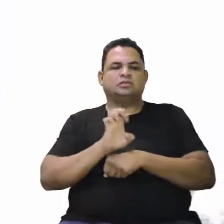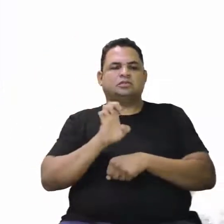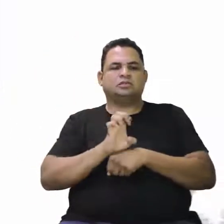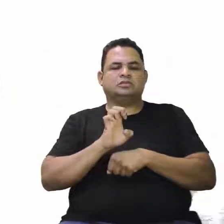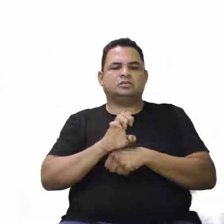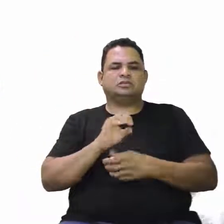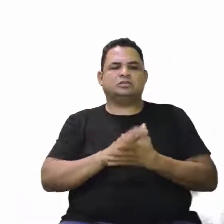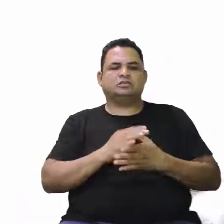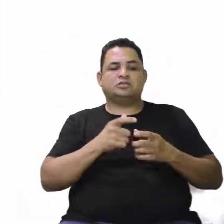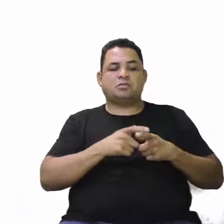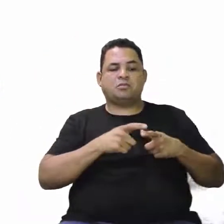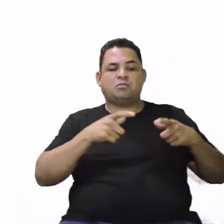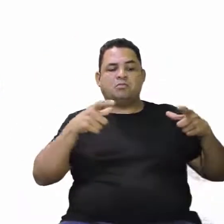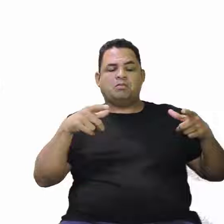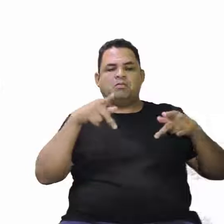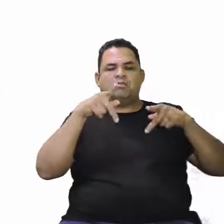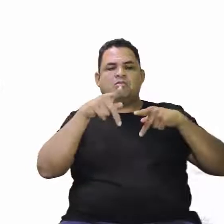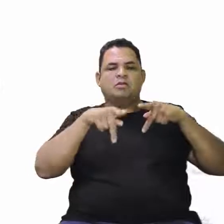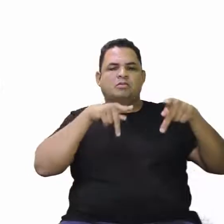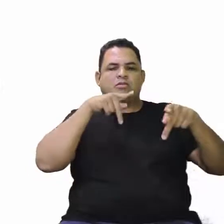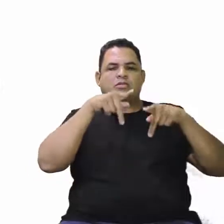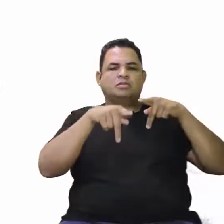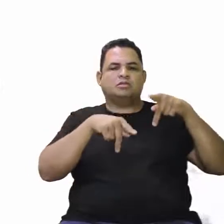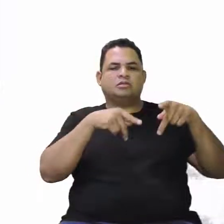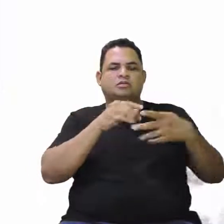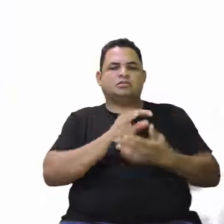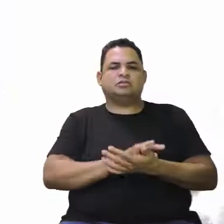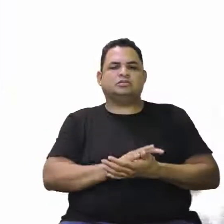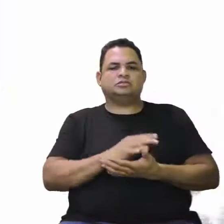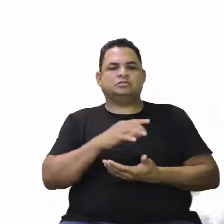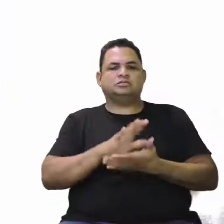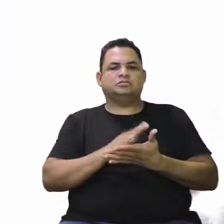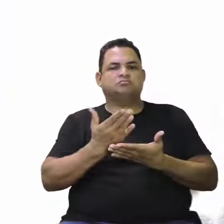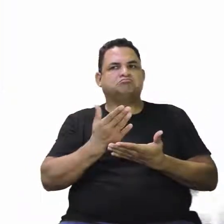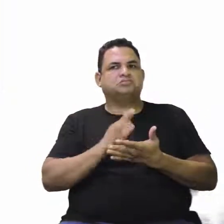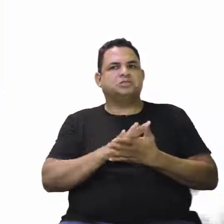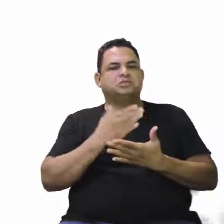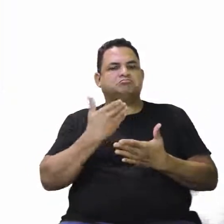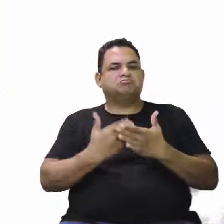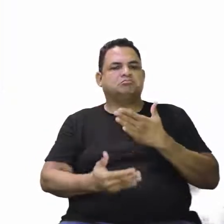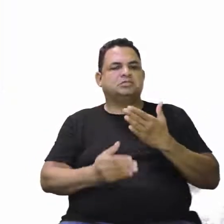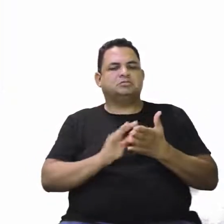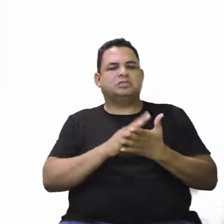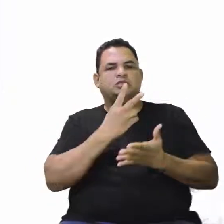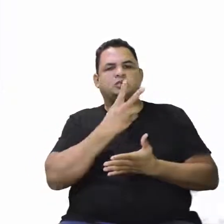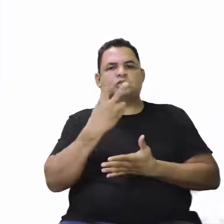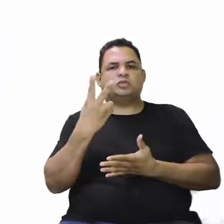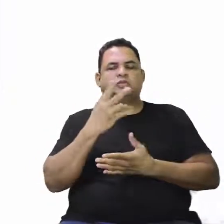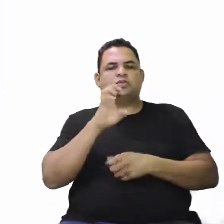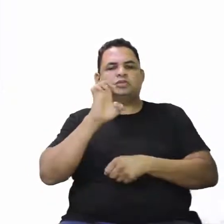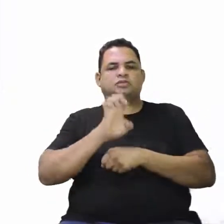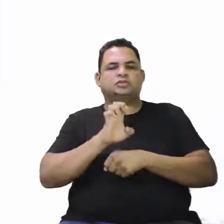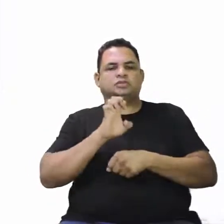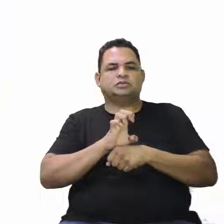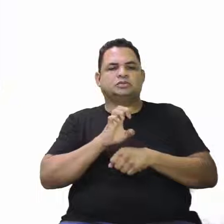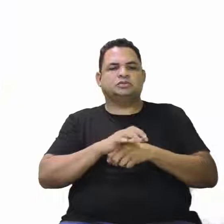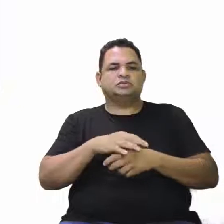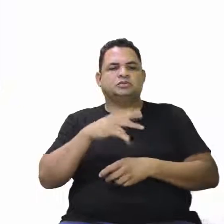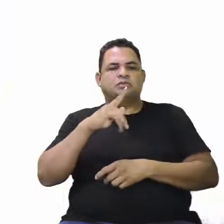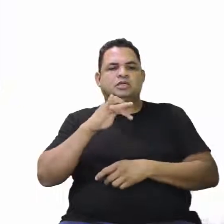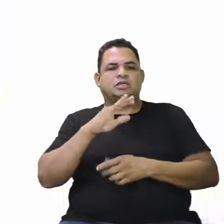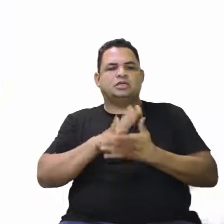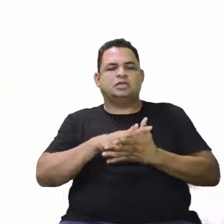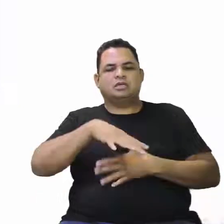que tem aí o maior contingente populacional. Só fica atrás de 2 estados aí, do Pará e